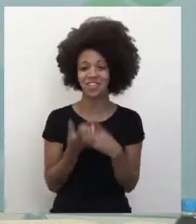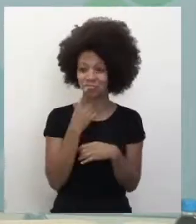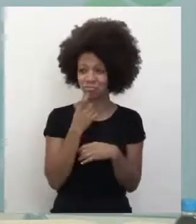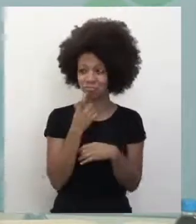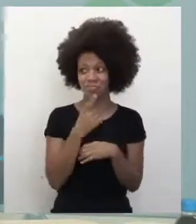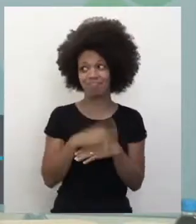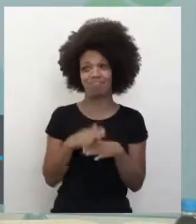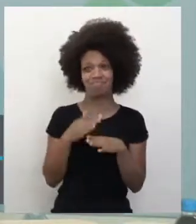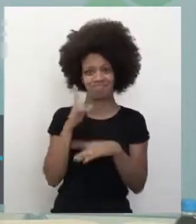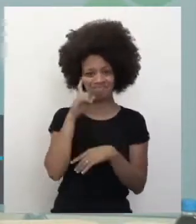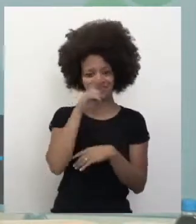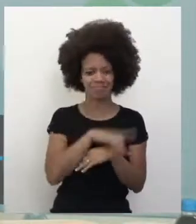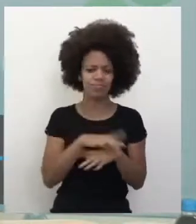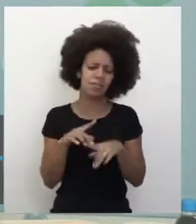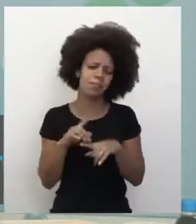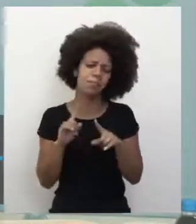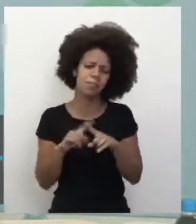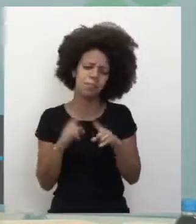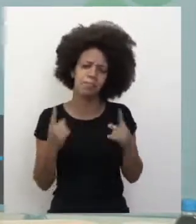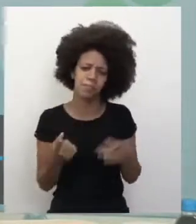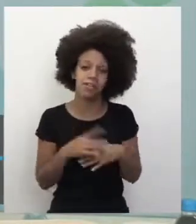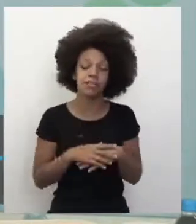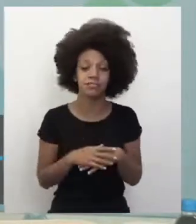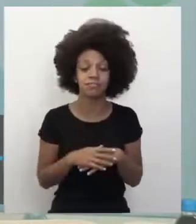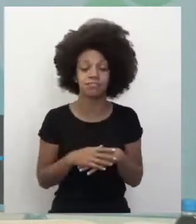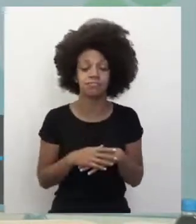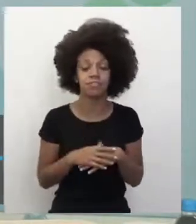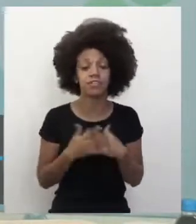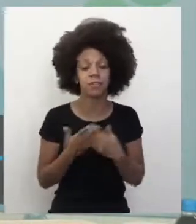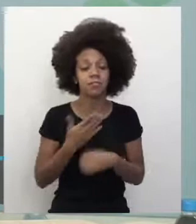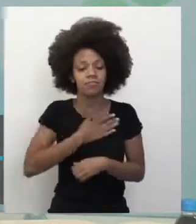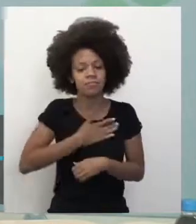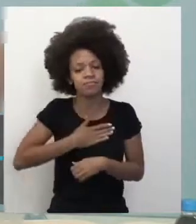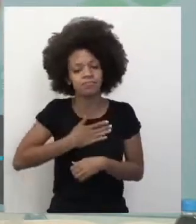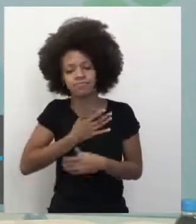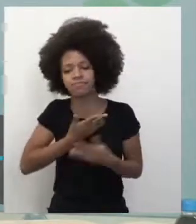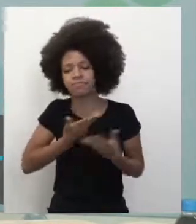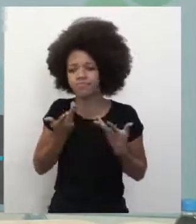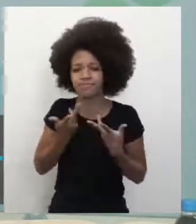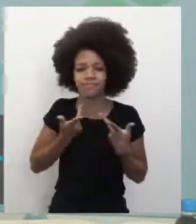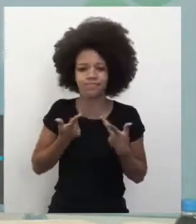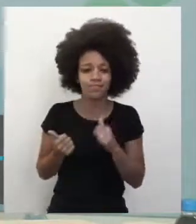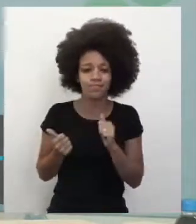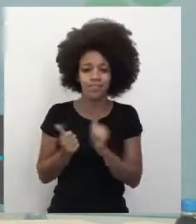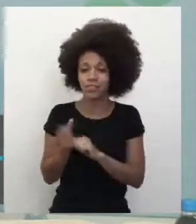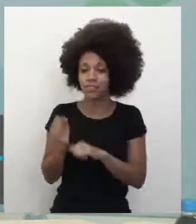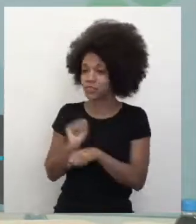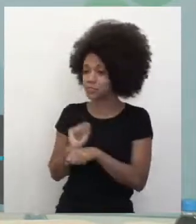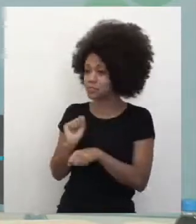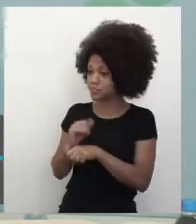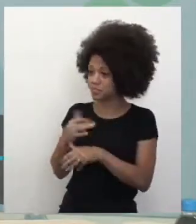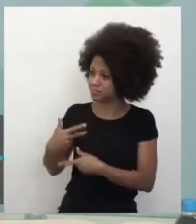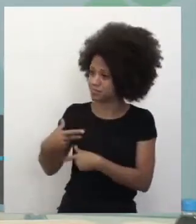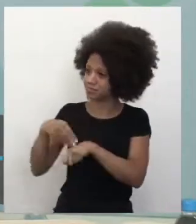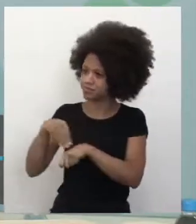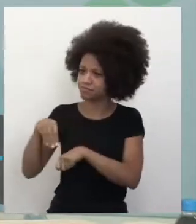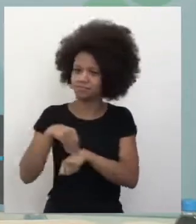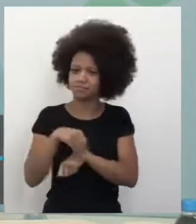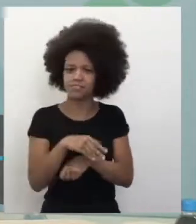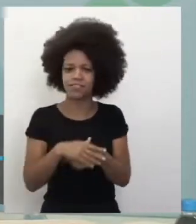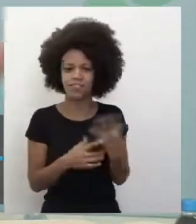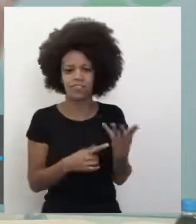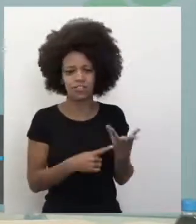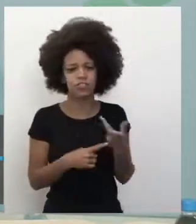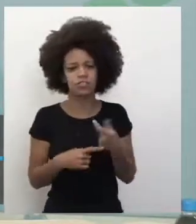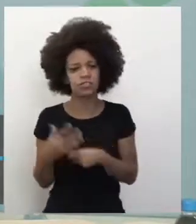complicado. Mas mesmo assim, é um prazer incrível estar com você. Eu estava esperando mediar essa aula aí, né? De artes,